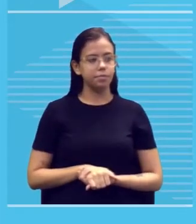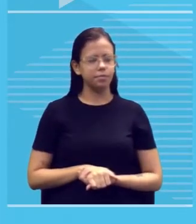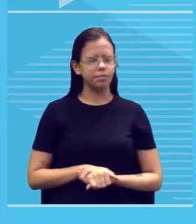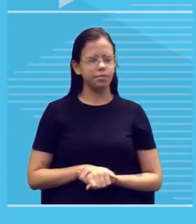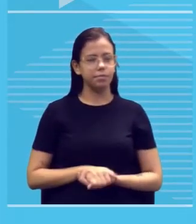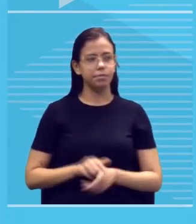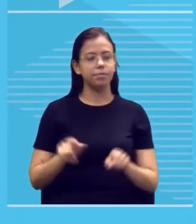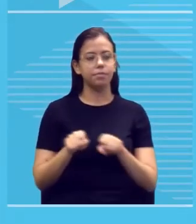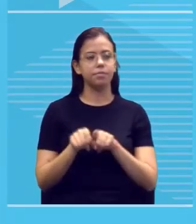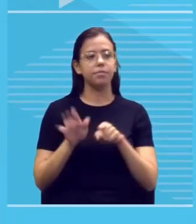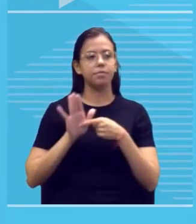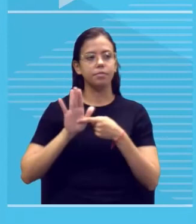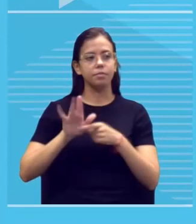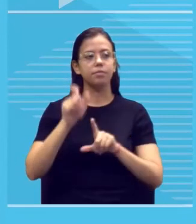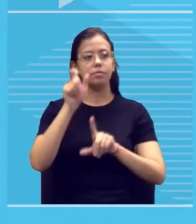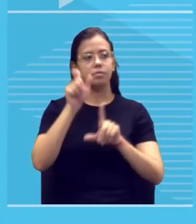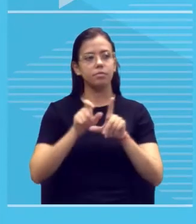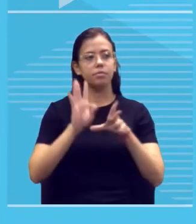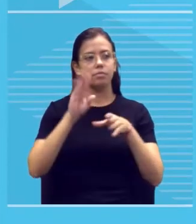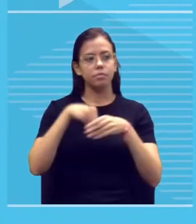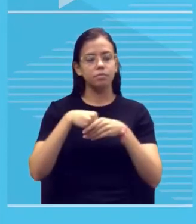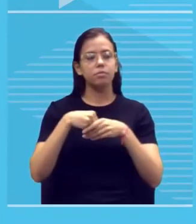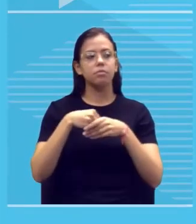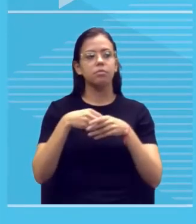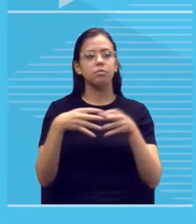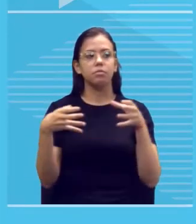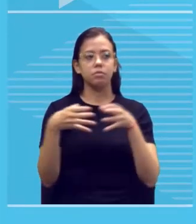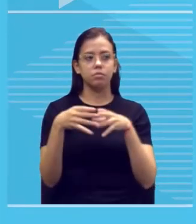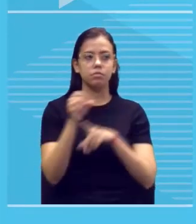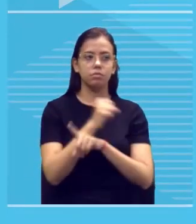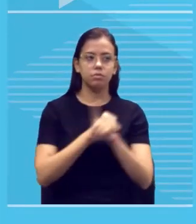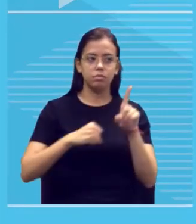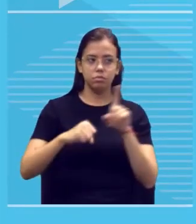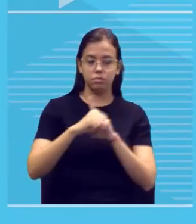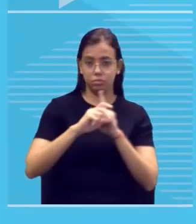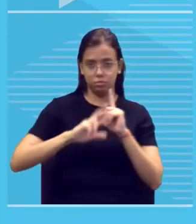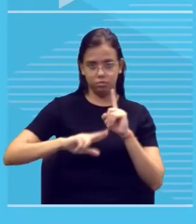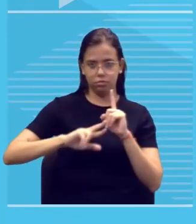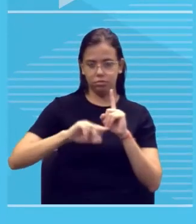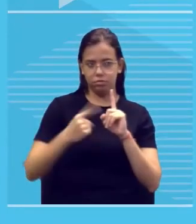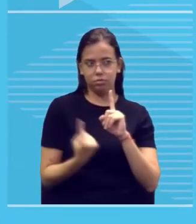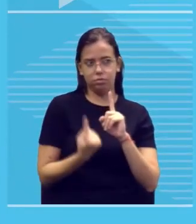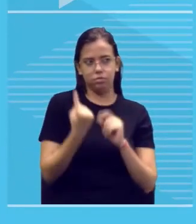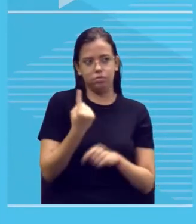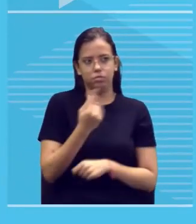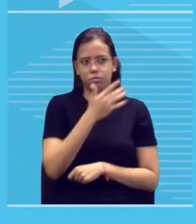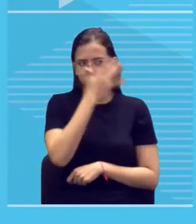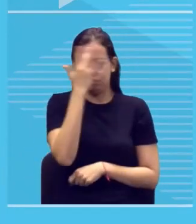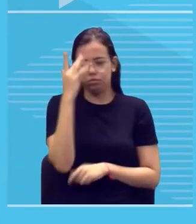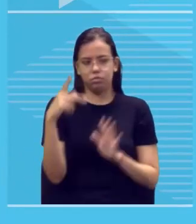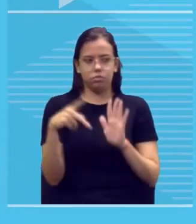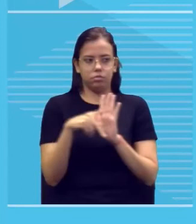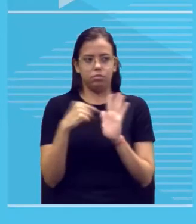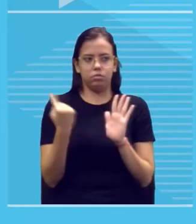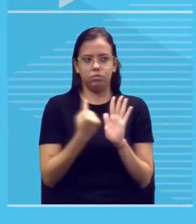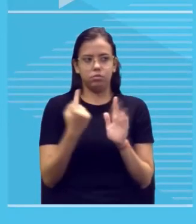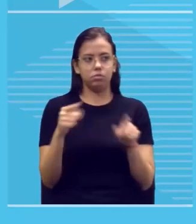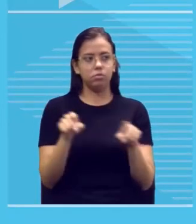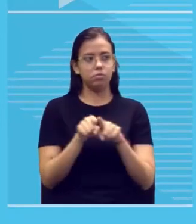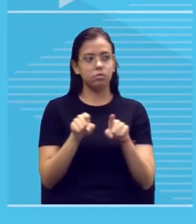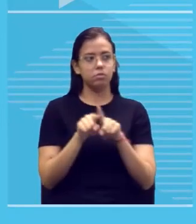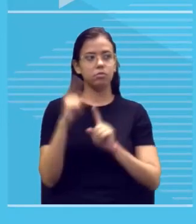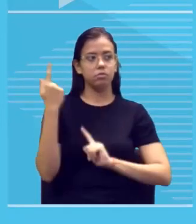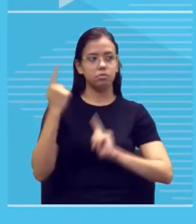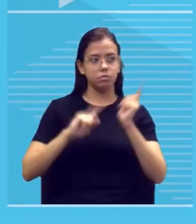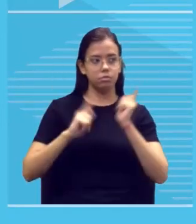dos personagens que eram dentro da sua classe social e não de um indivíduo específico os movimentos desses